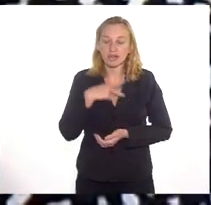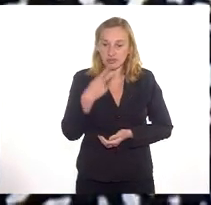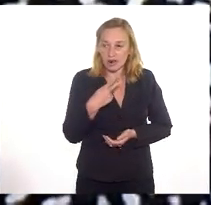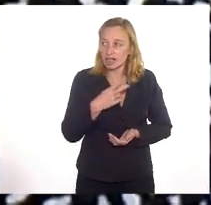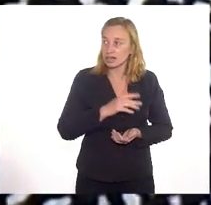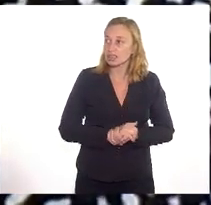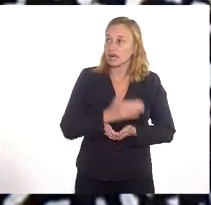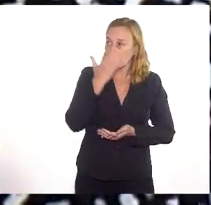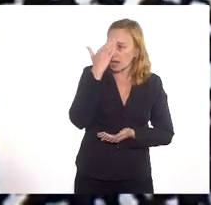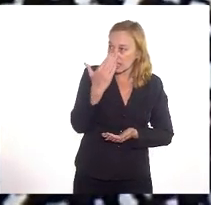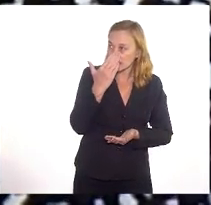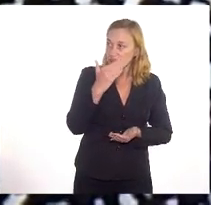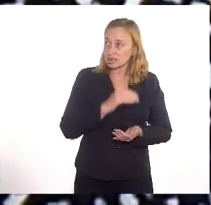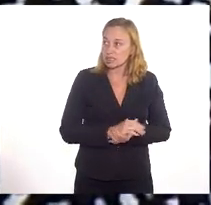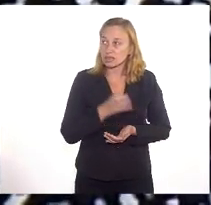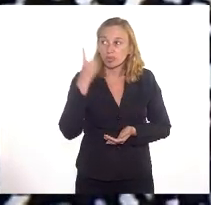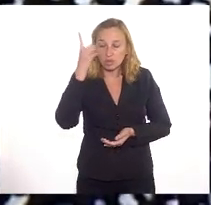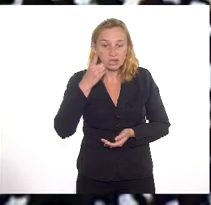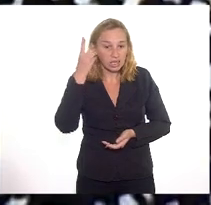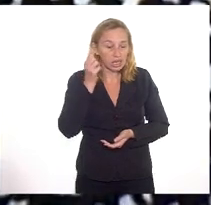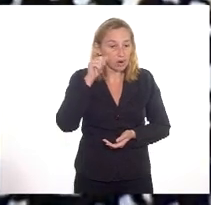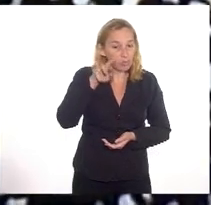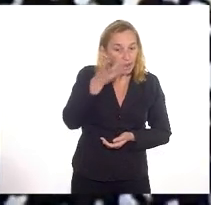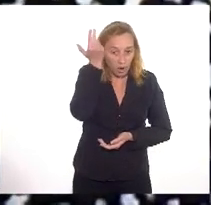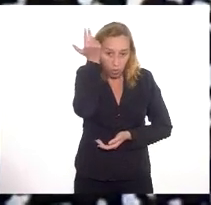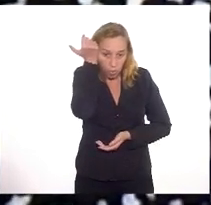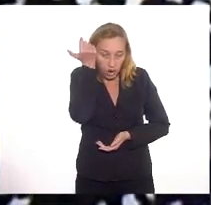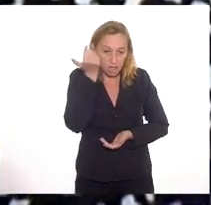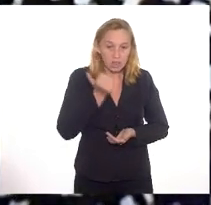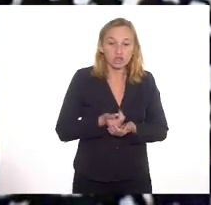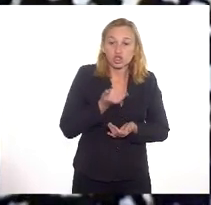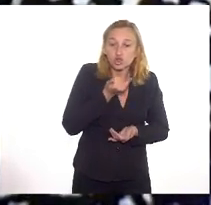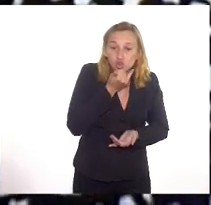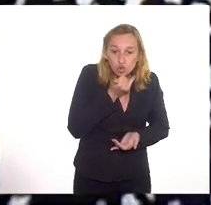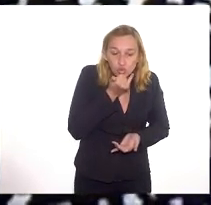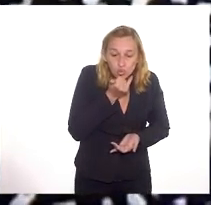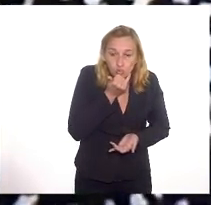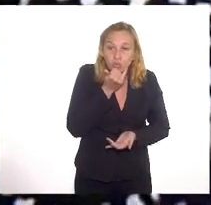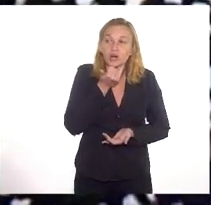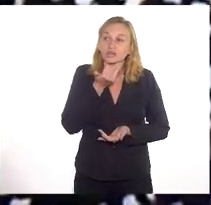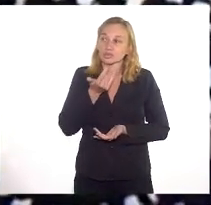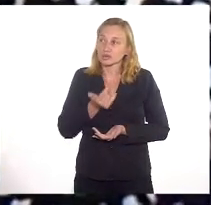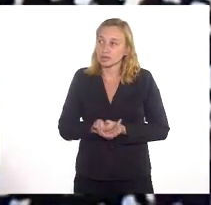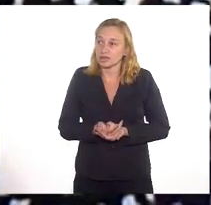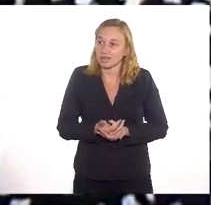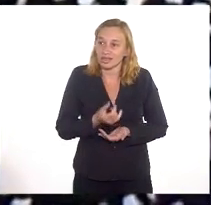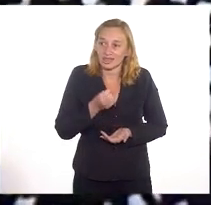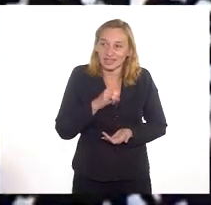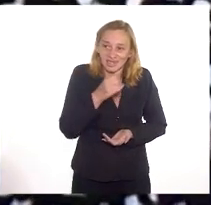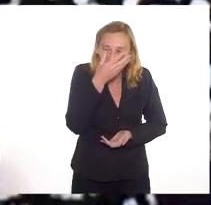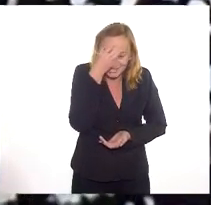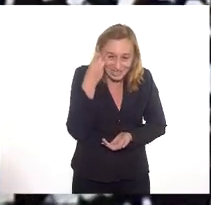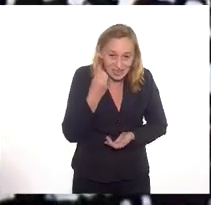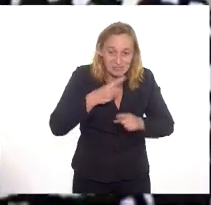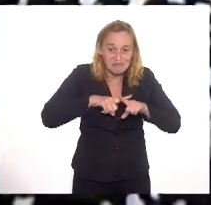palavras, agradecendo ao deputado Eliomar Coelho, me desculpando, né, se o esqueci,